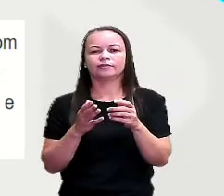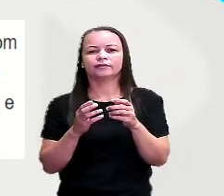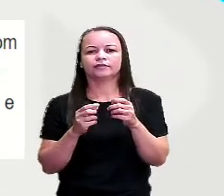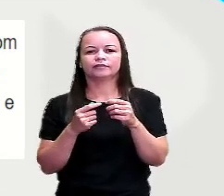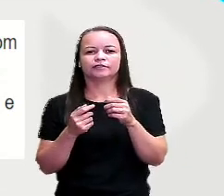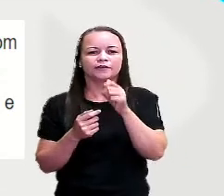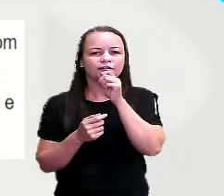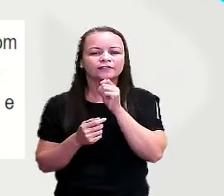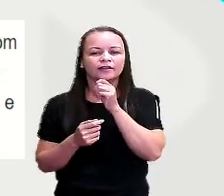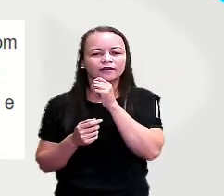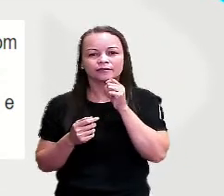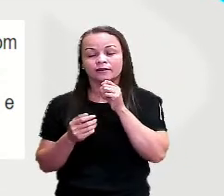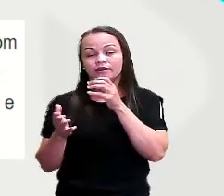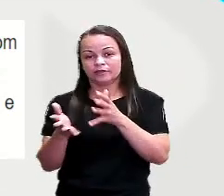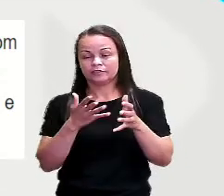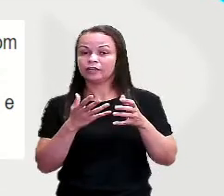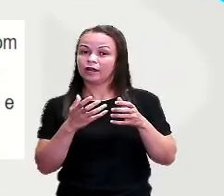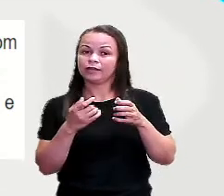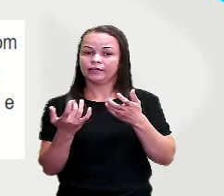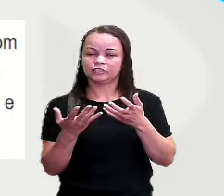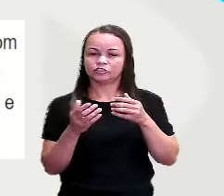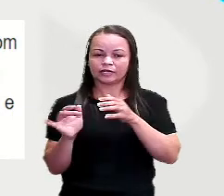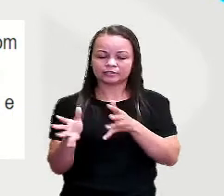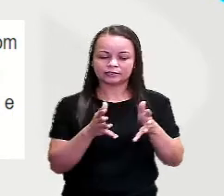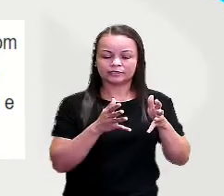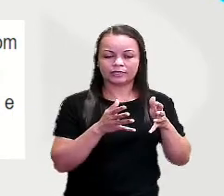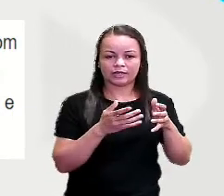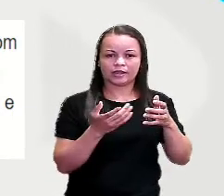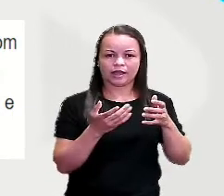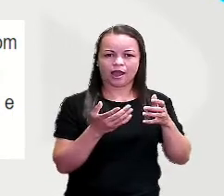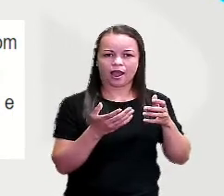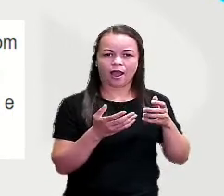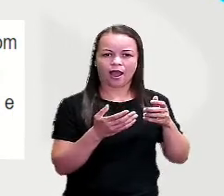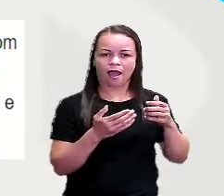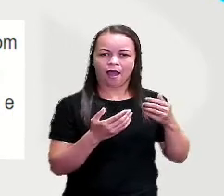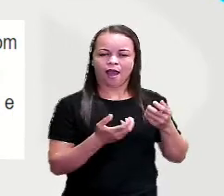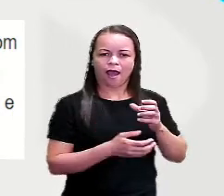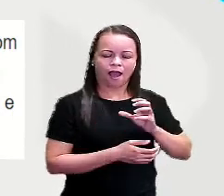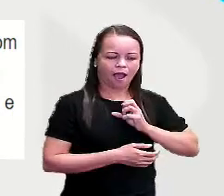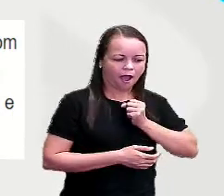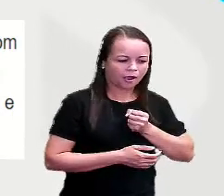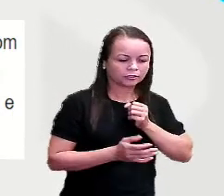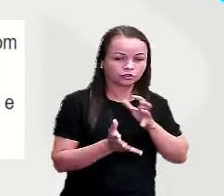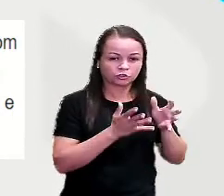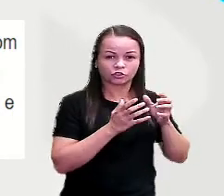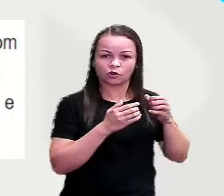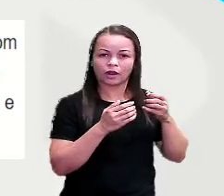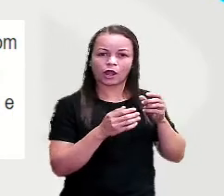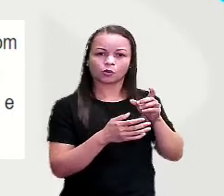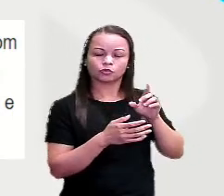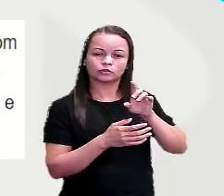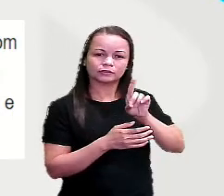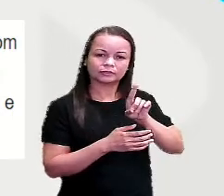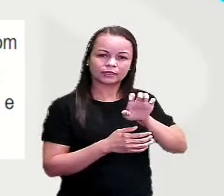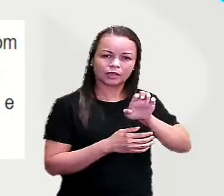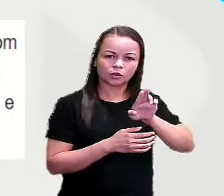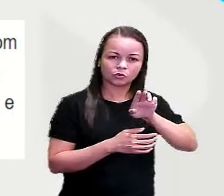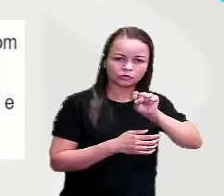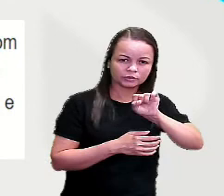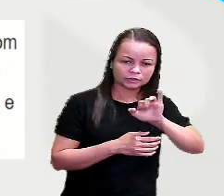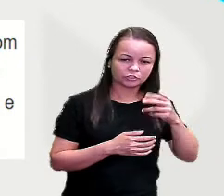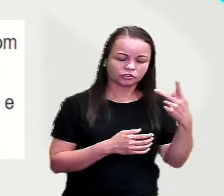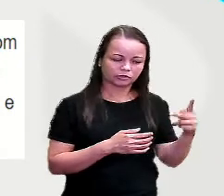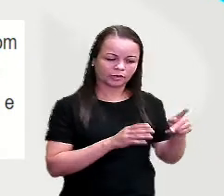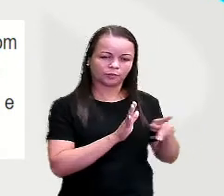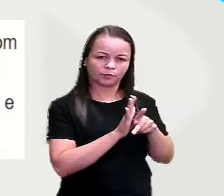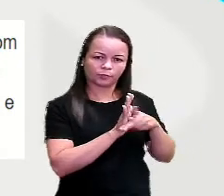deixassem de adorar os deuses que eles adoravam para adorar apenas ao Deus único da Igreja Católica.